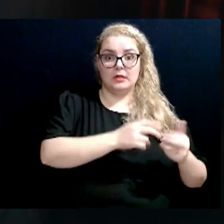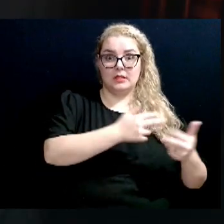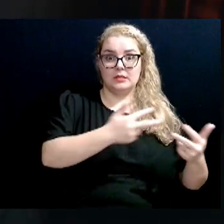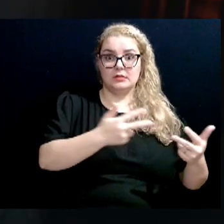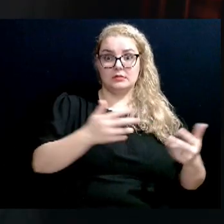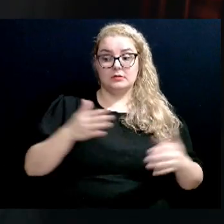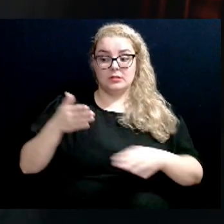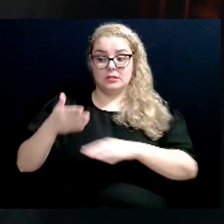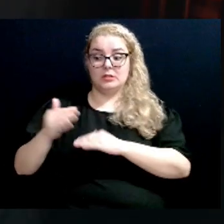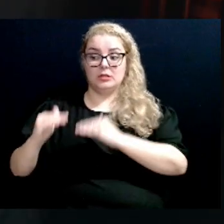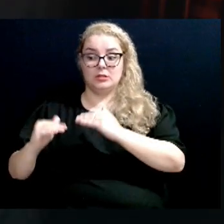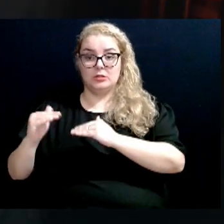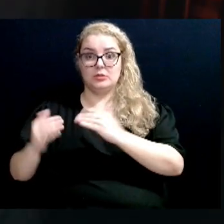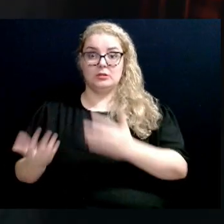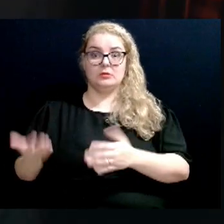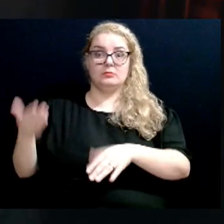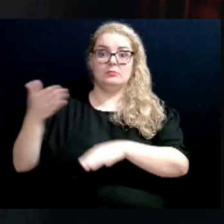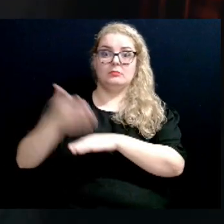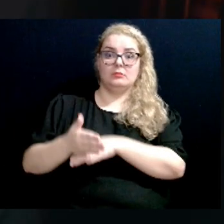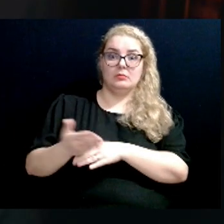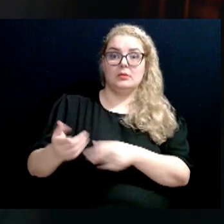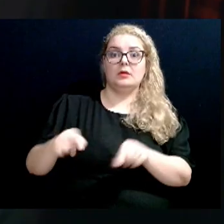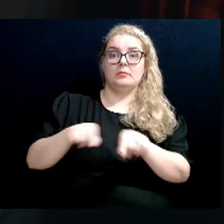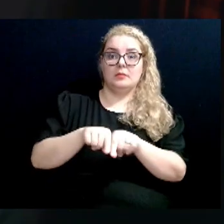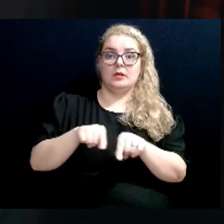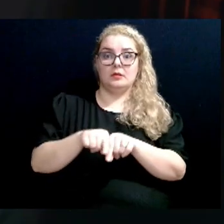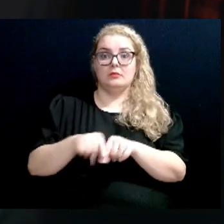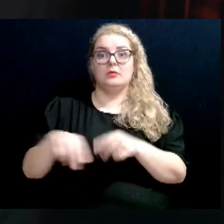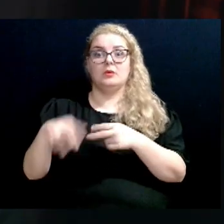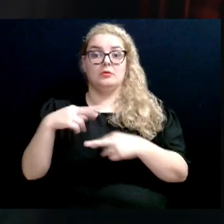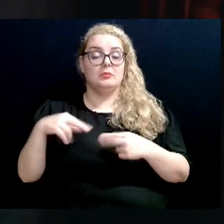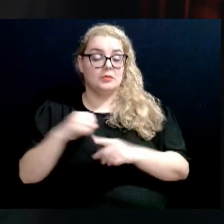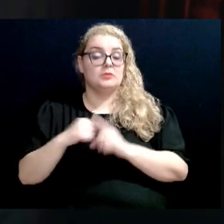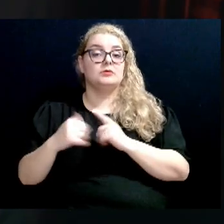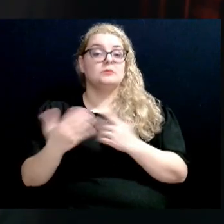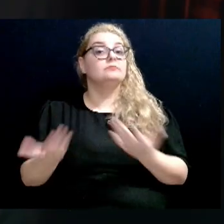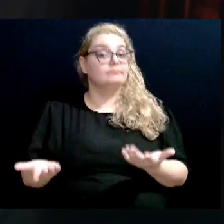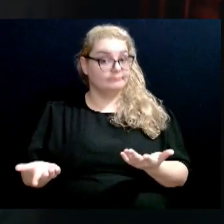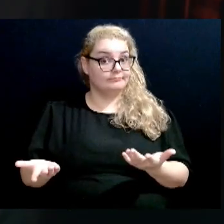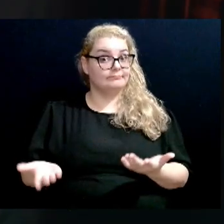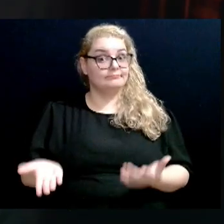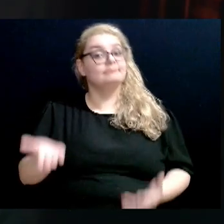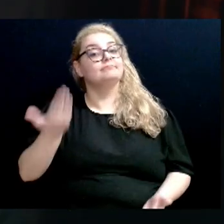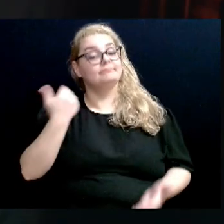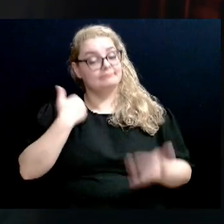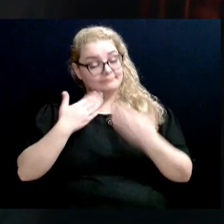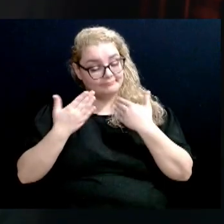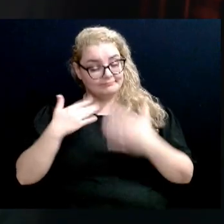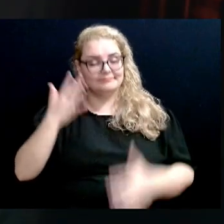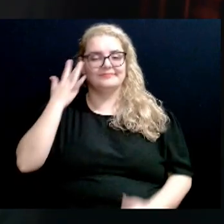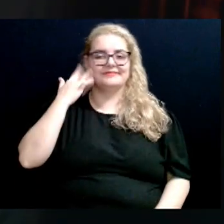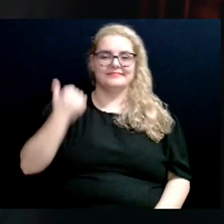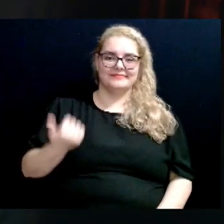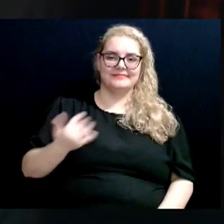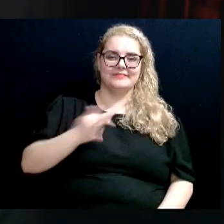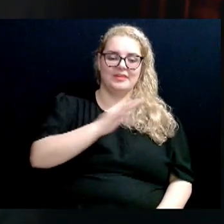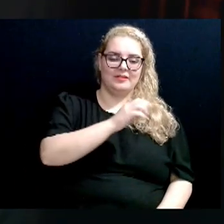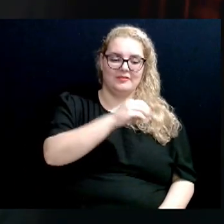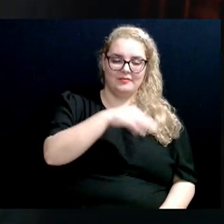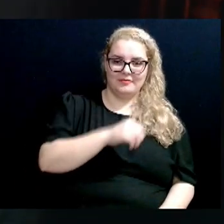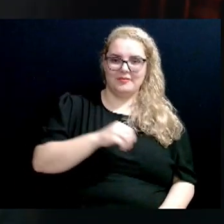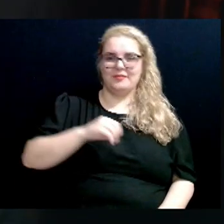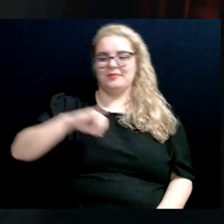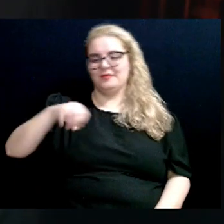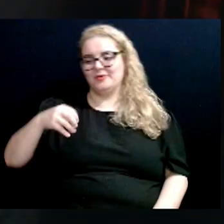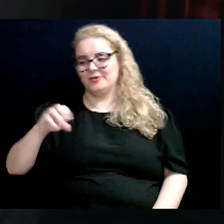de participar também dessa questão social, né? Vamos conversar amanhã sobre FOMO e sobre JOMO. Então